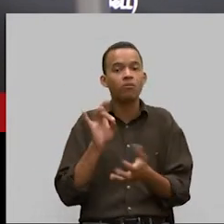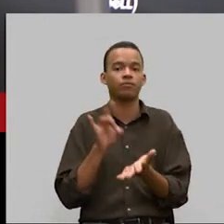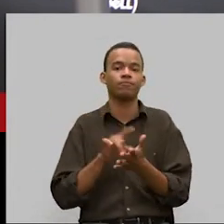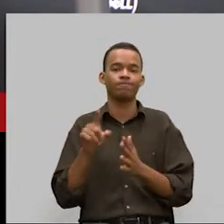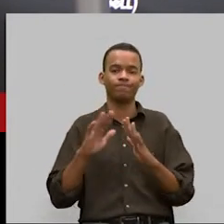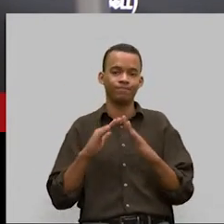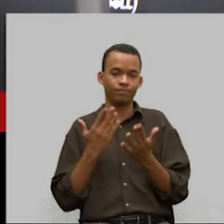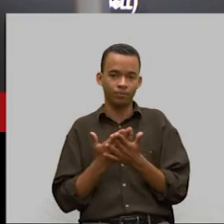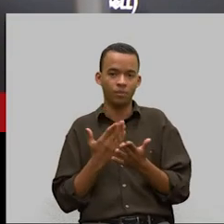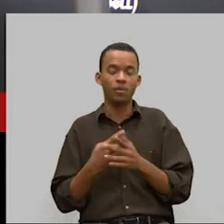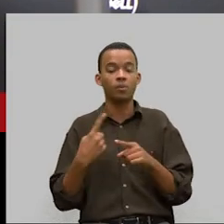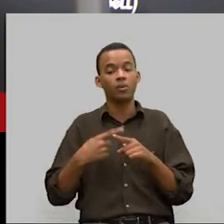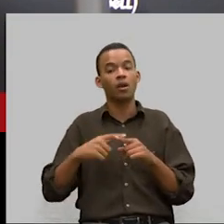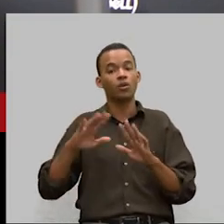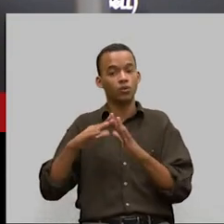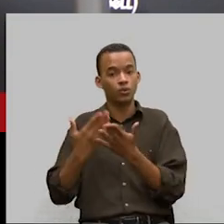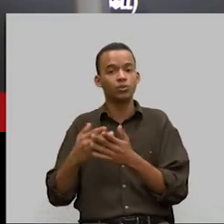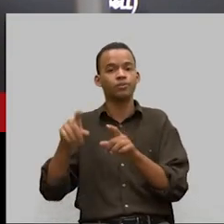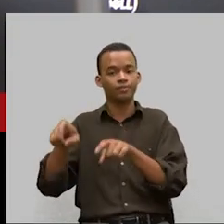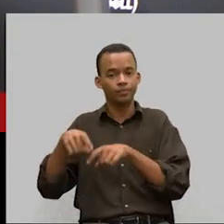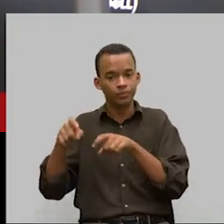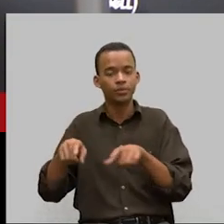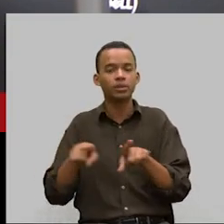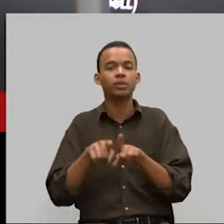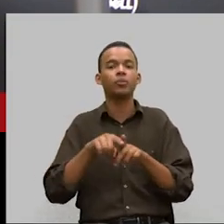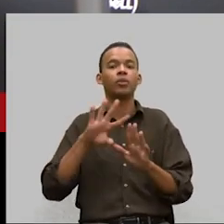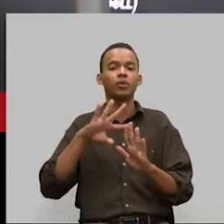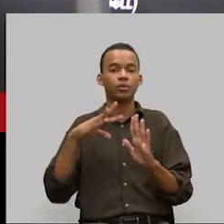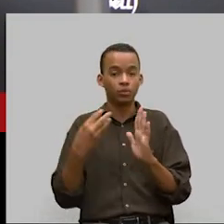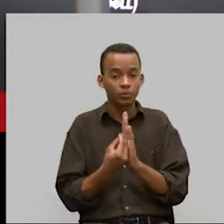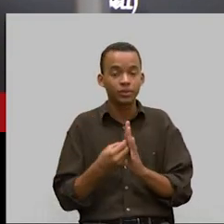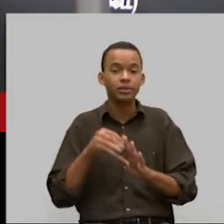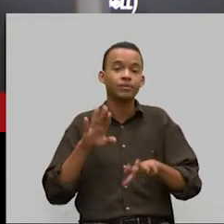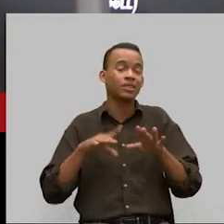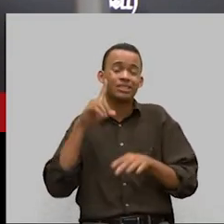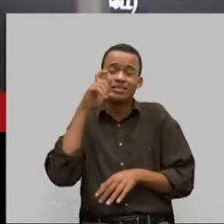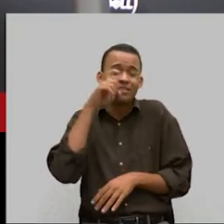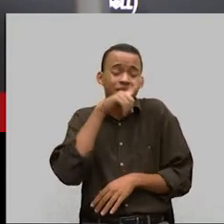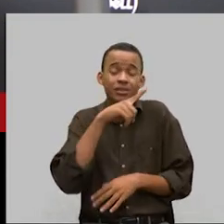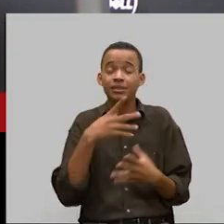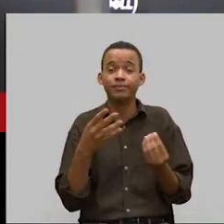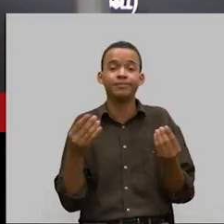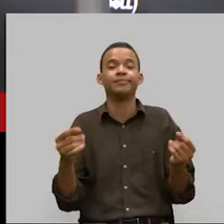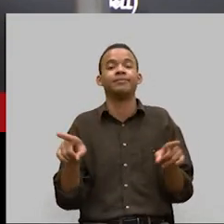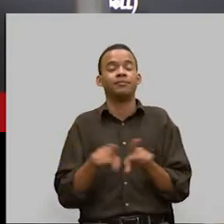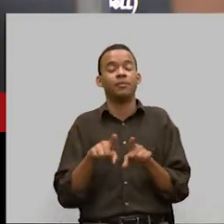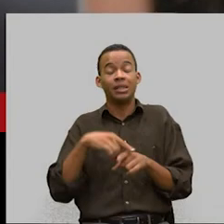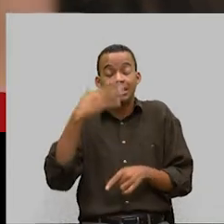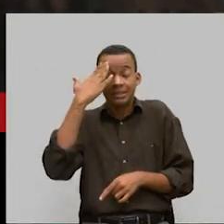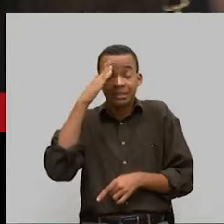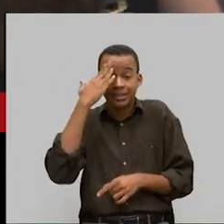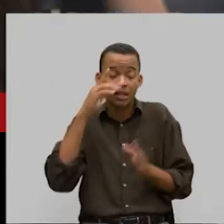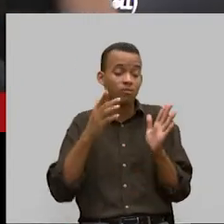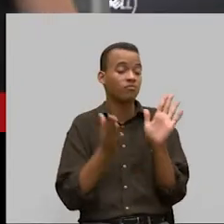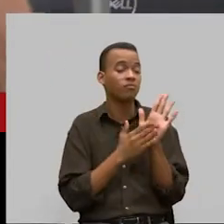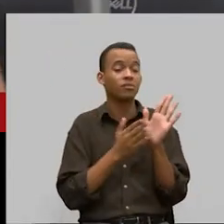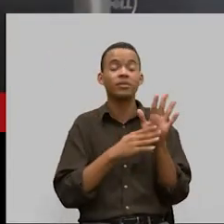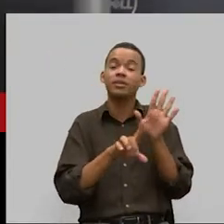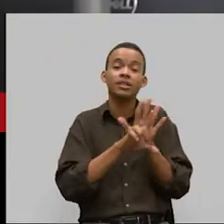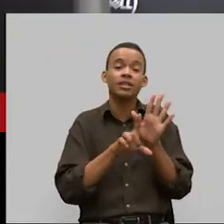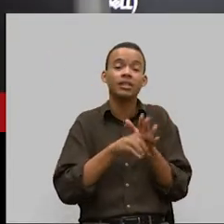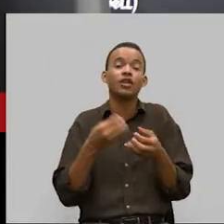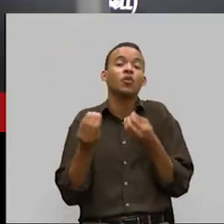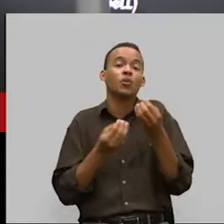escolas públicas do campo quilombola que ainda enfrenta dificuldade né até mesmo por entender Quais são as propostas da própria lei né da educação